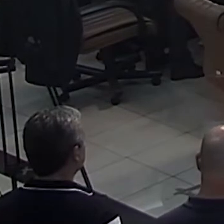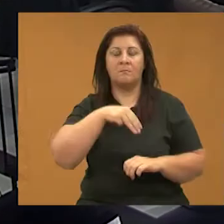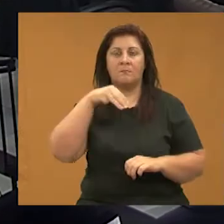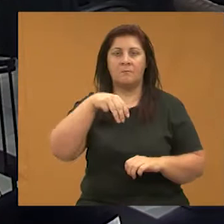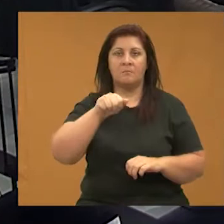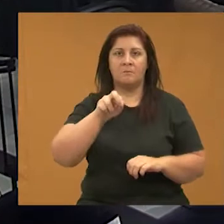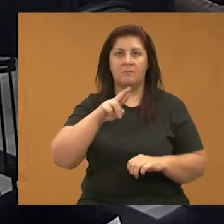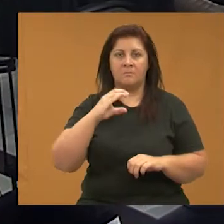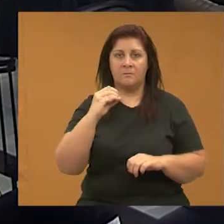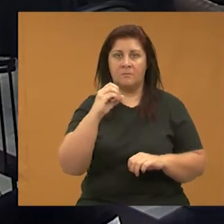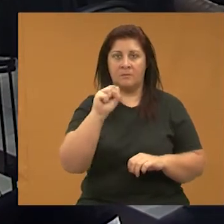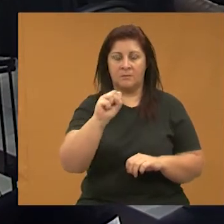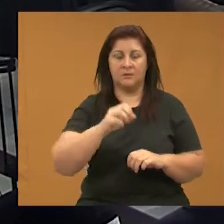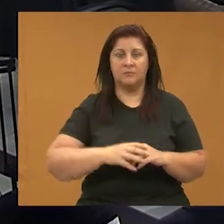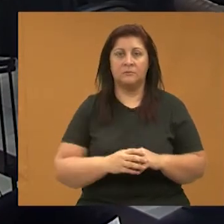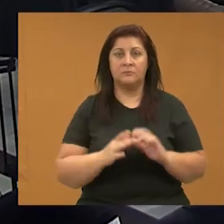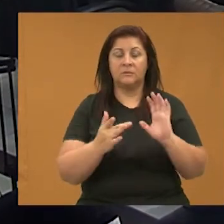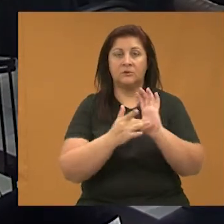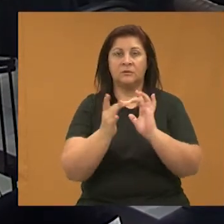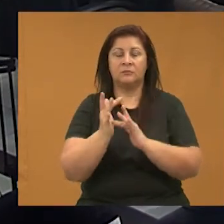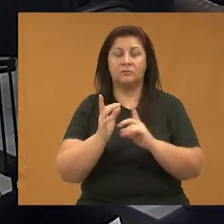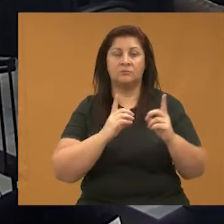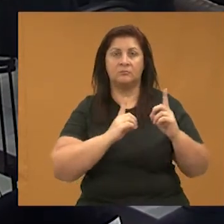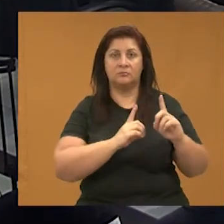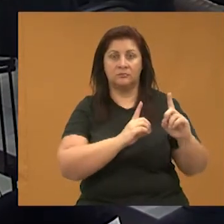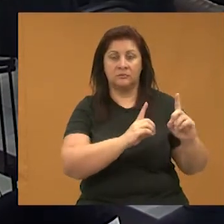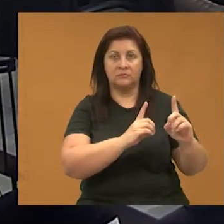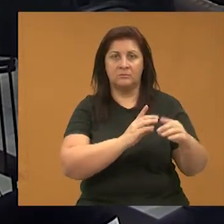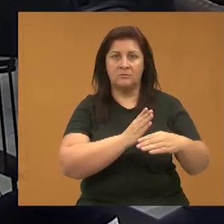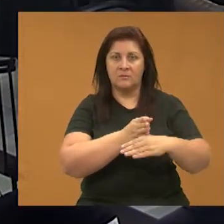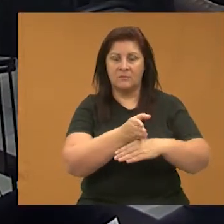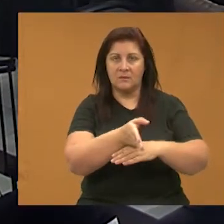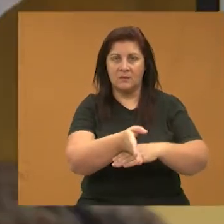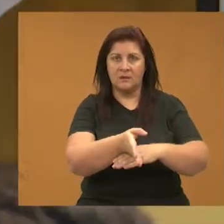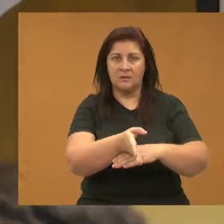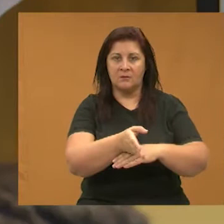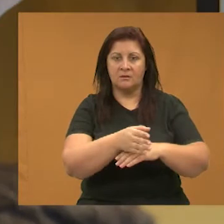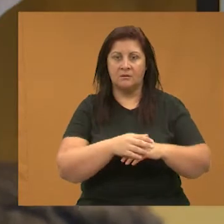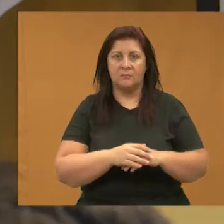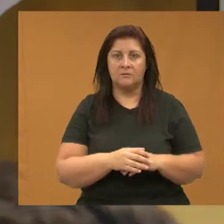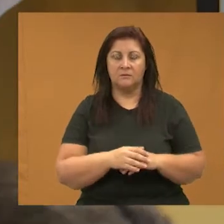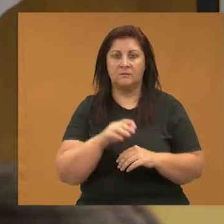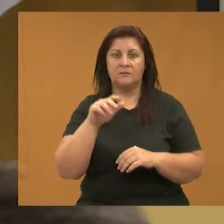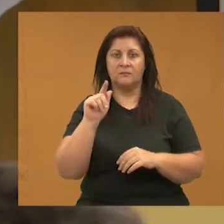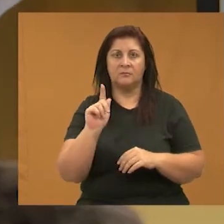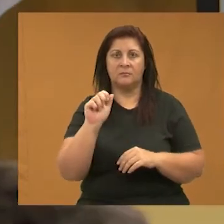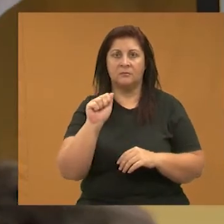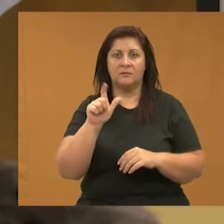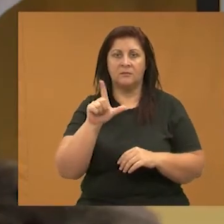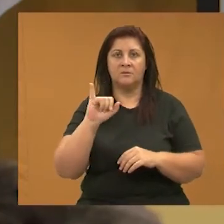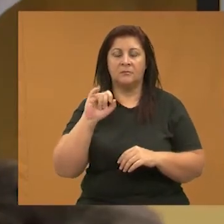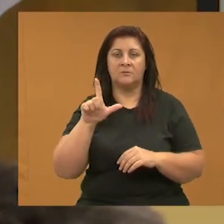9, 30 a 37. Jesus e seus discípulos atravessavam a Galileia. Ele